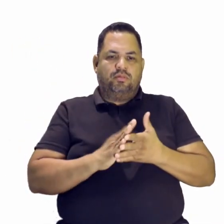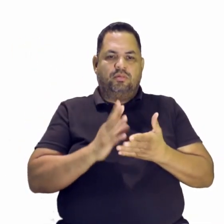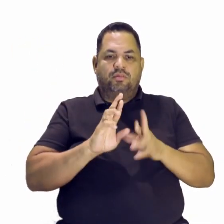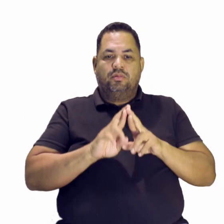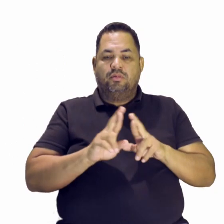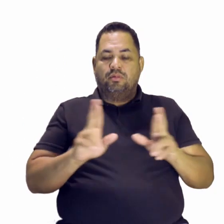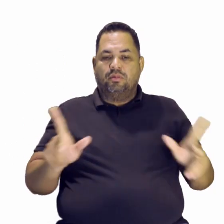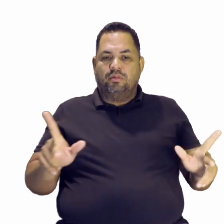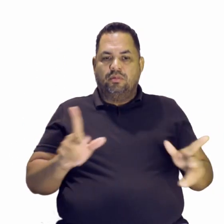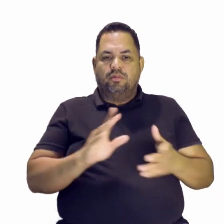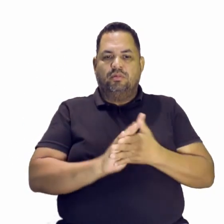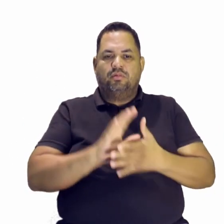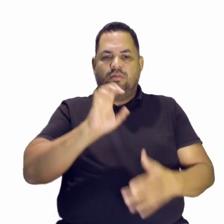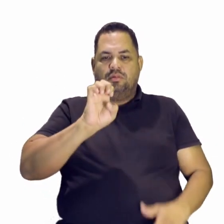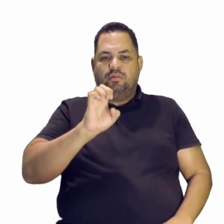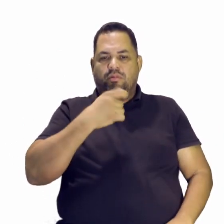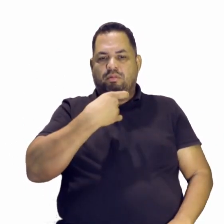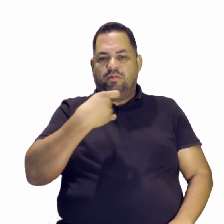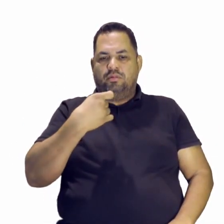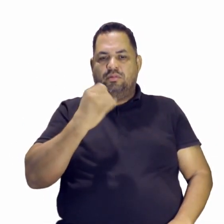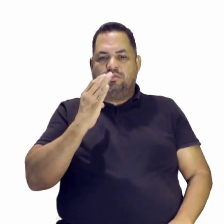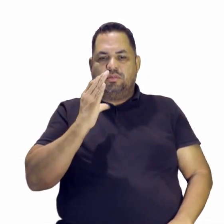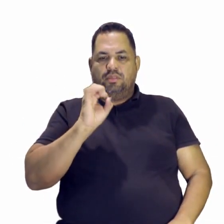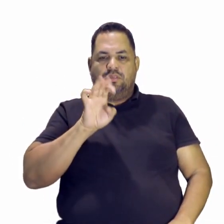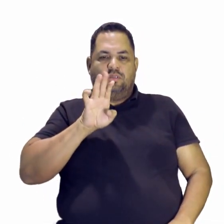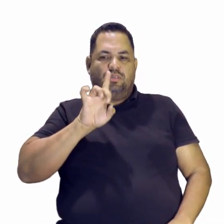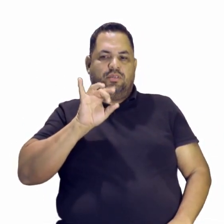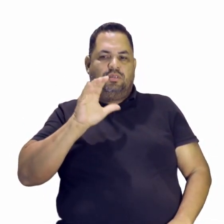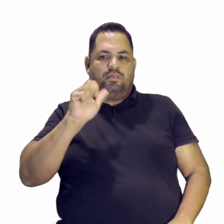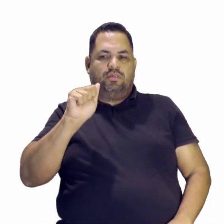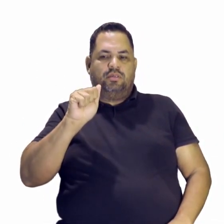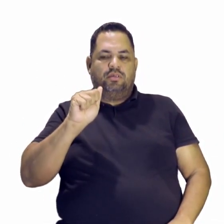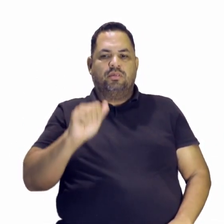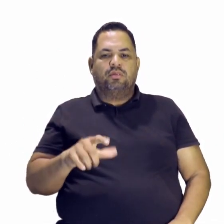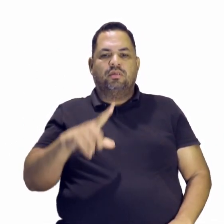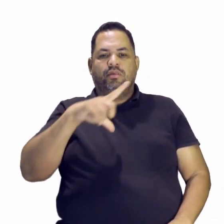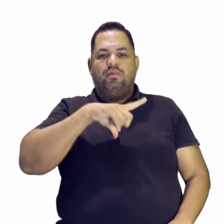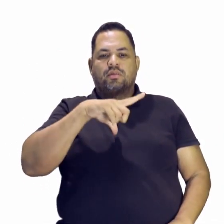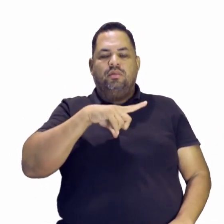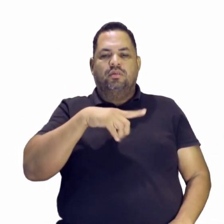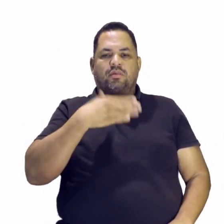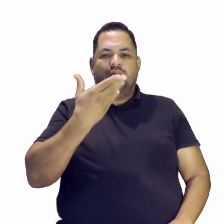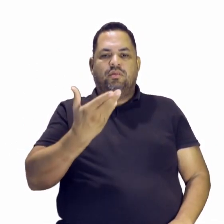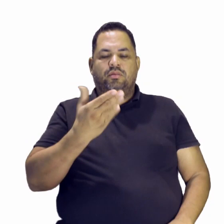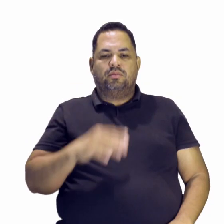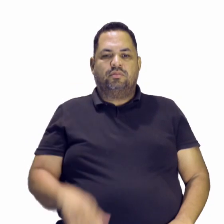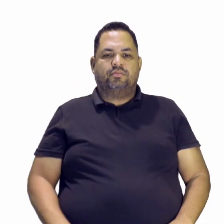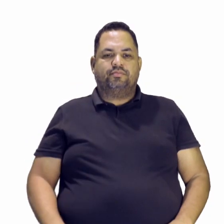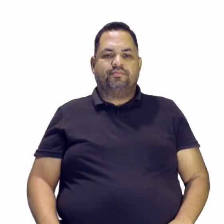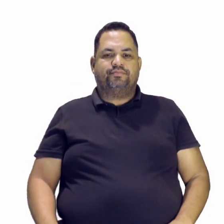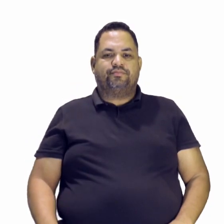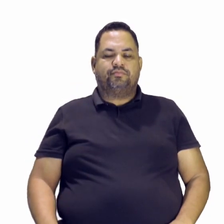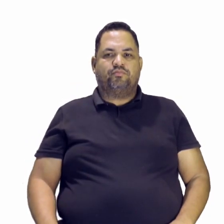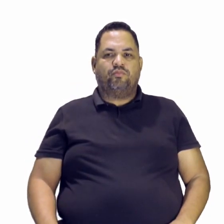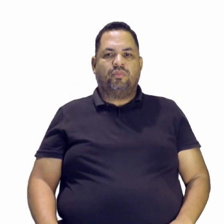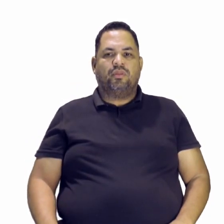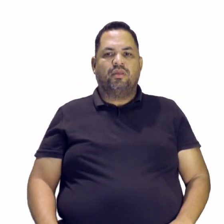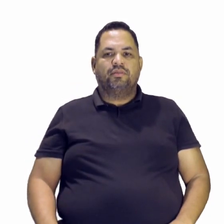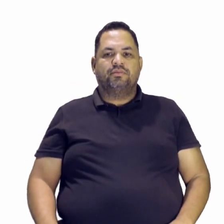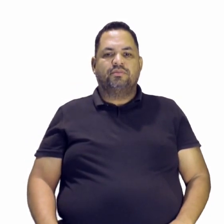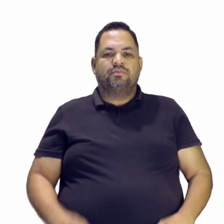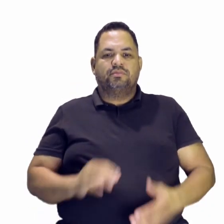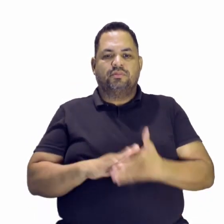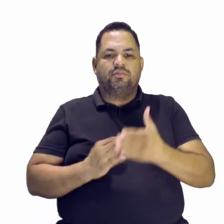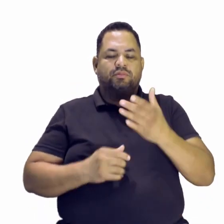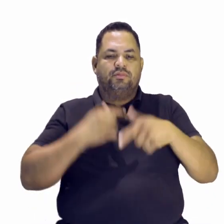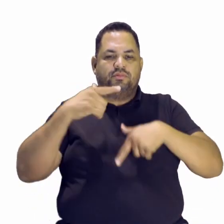diferente e de forma excêntrica. E aí, eu tenho esse recrutamento dessas fibras e essa geração de força